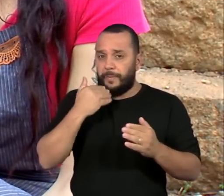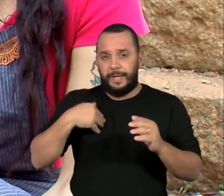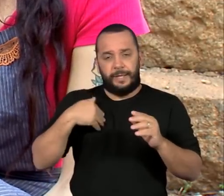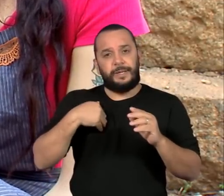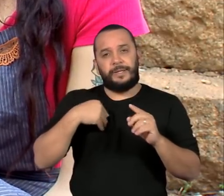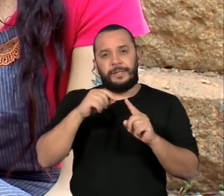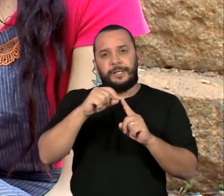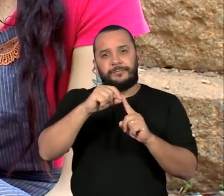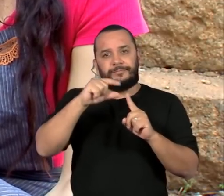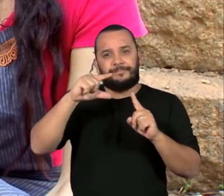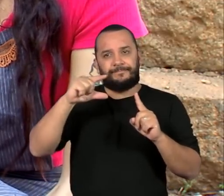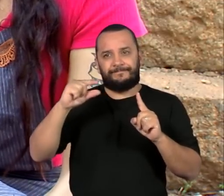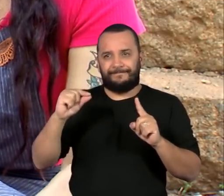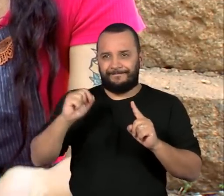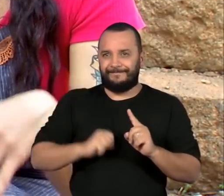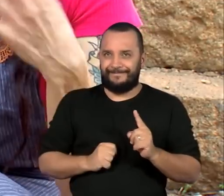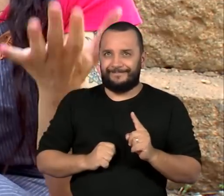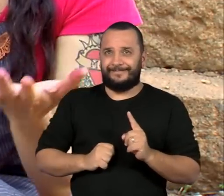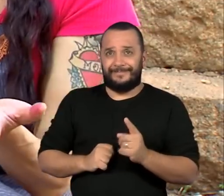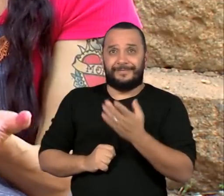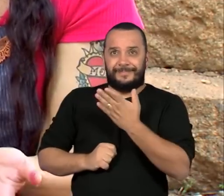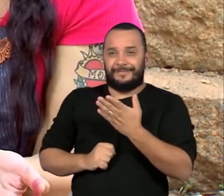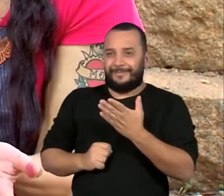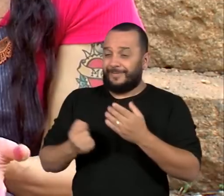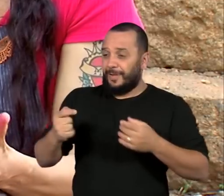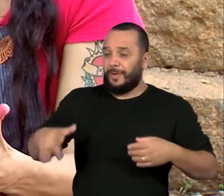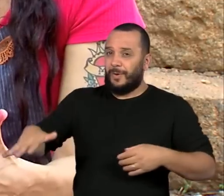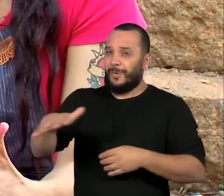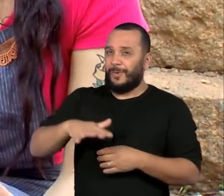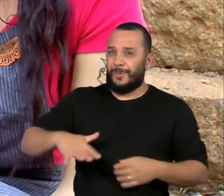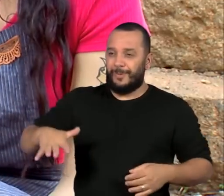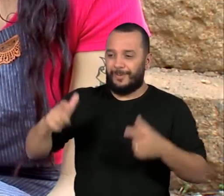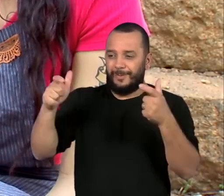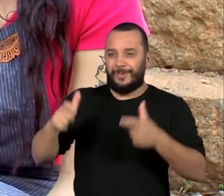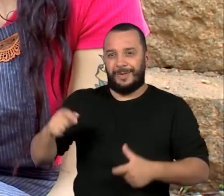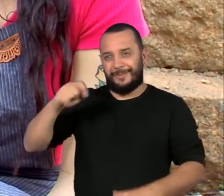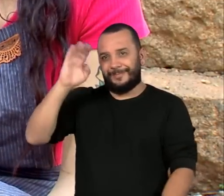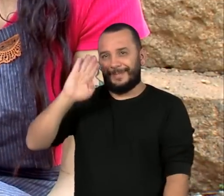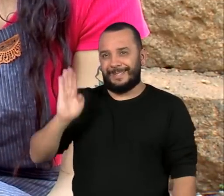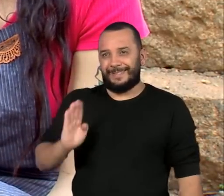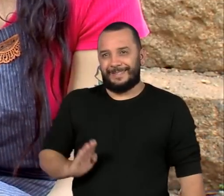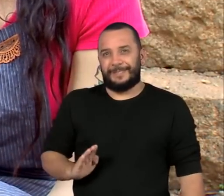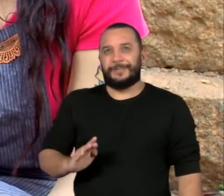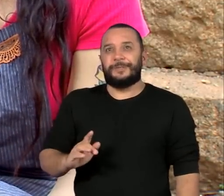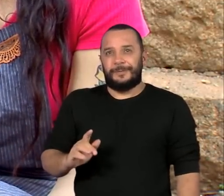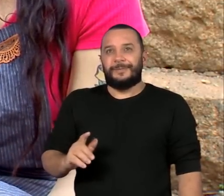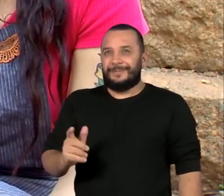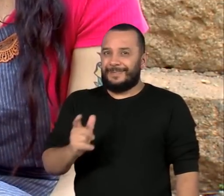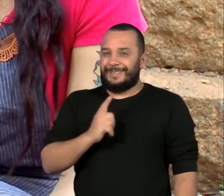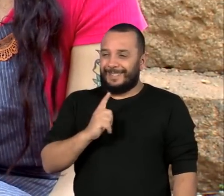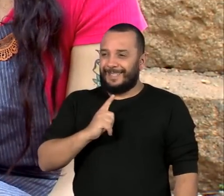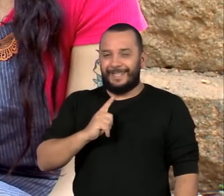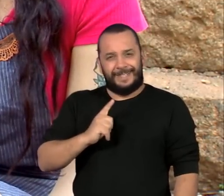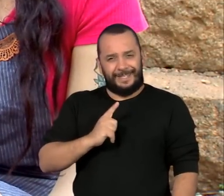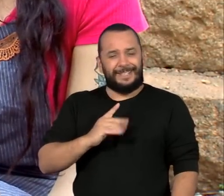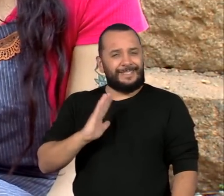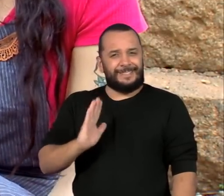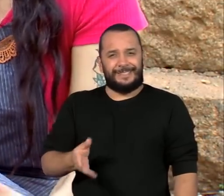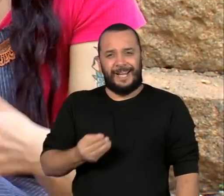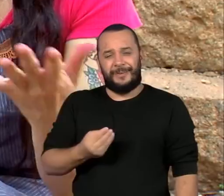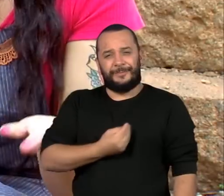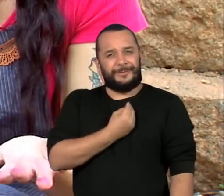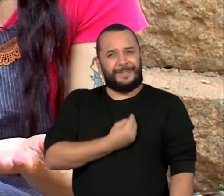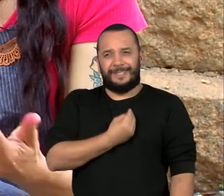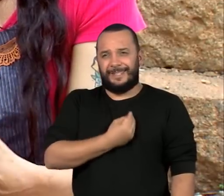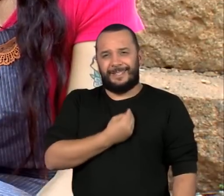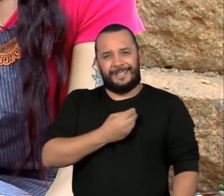da nossa região, do nosso que é hoje, o território que a gente chama hoje de Brasil. Assim, a gente vive nesse país com uma biodiversidade, a